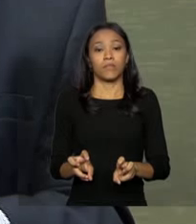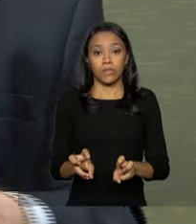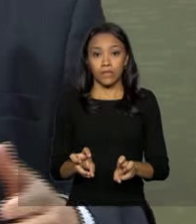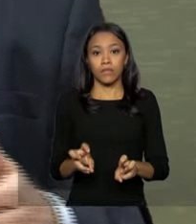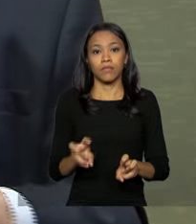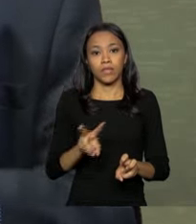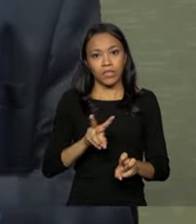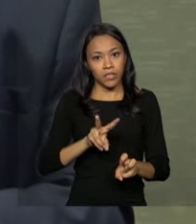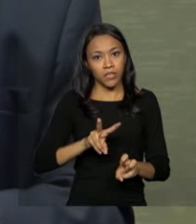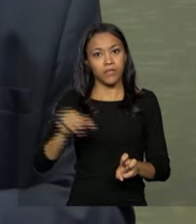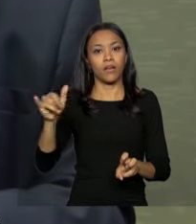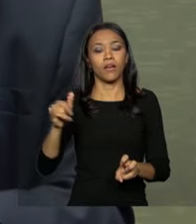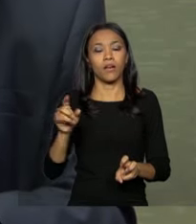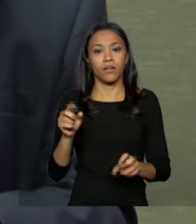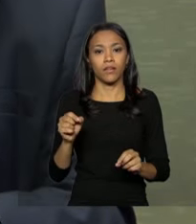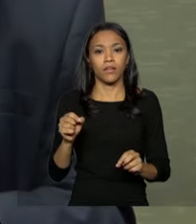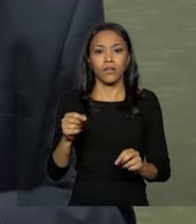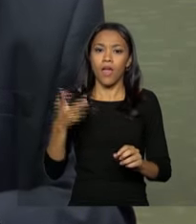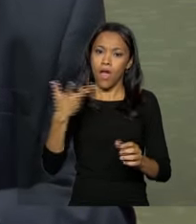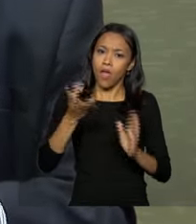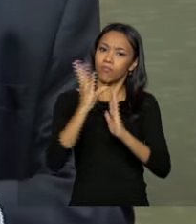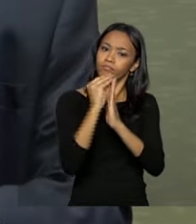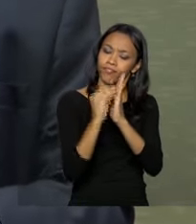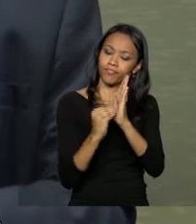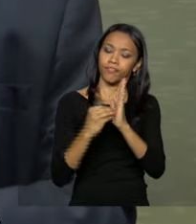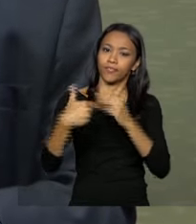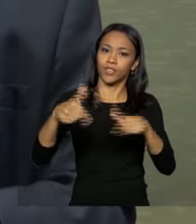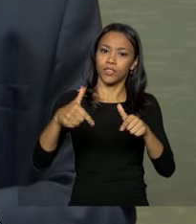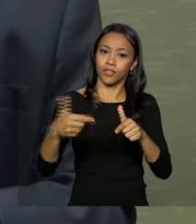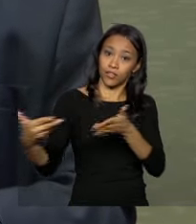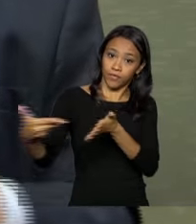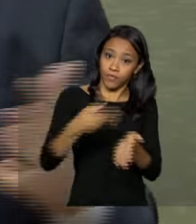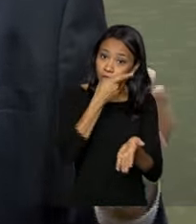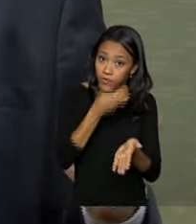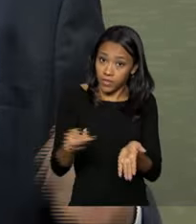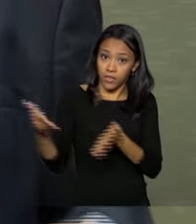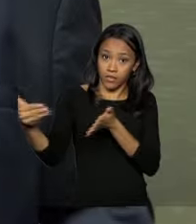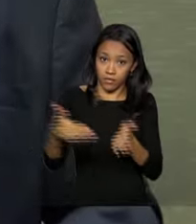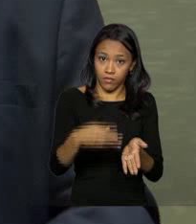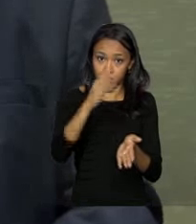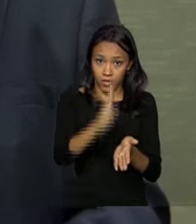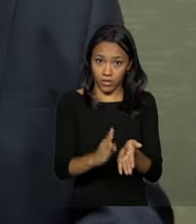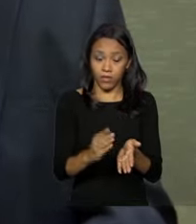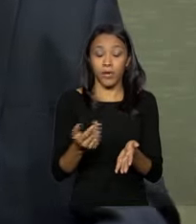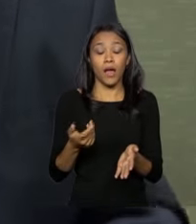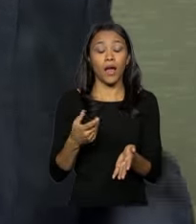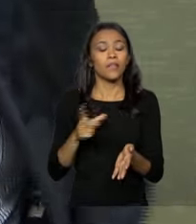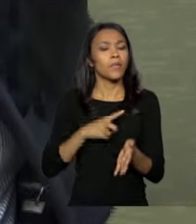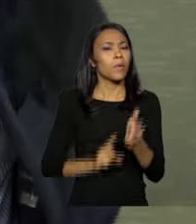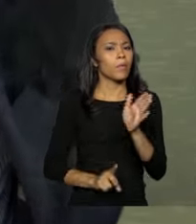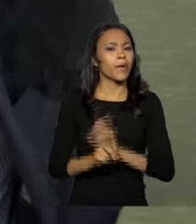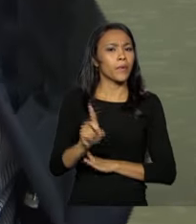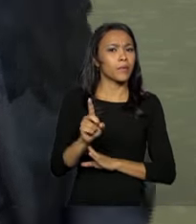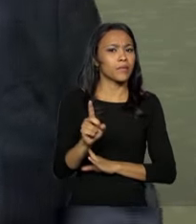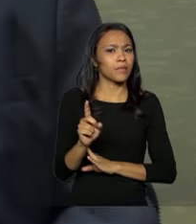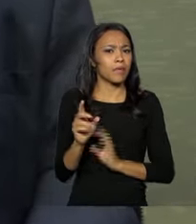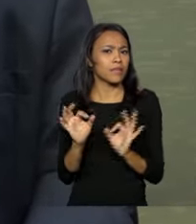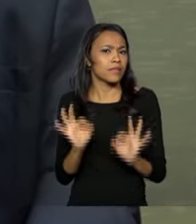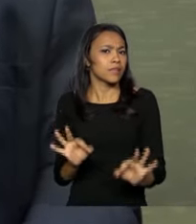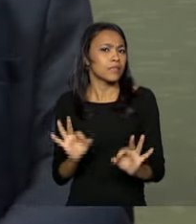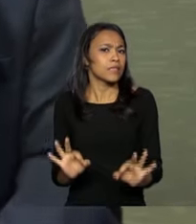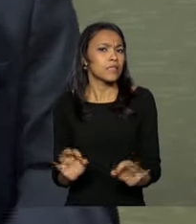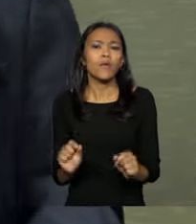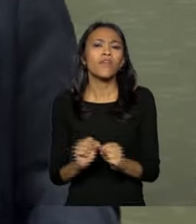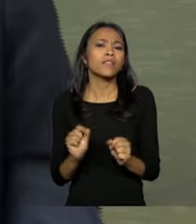vão representar, digamos, a agenda dessa visita. Mas aí a pergunta sempre vem, né, mas concretamente o que vai